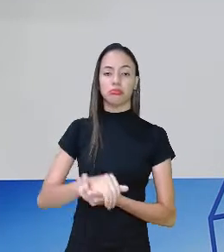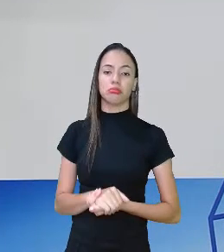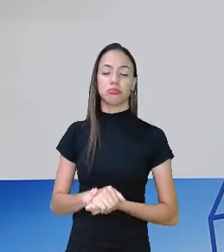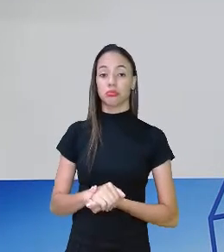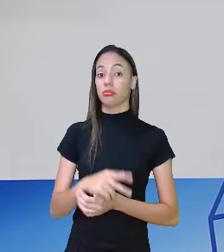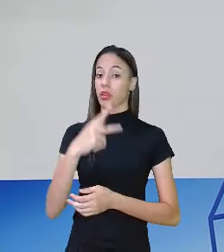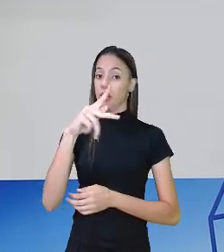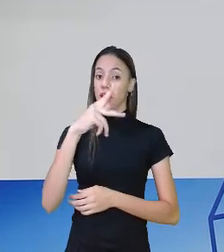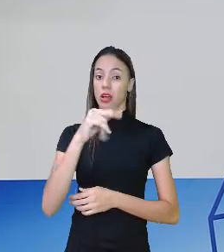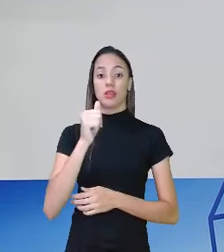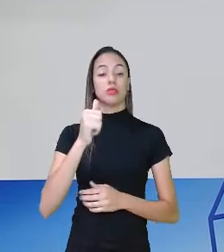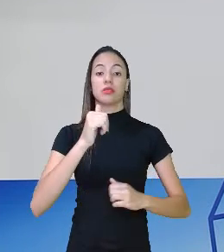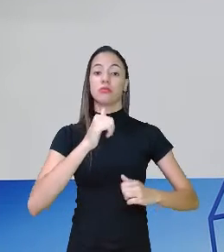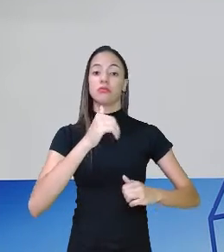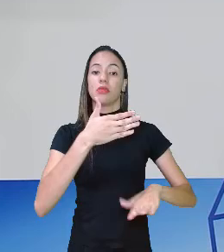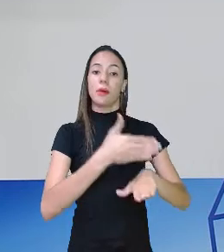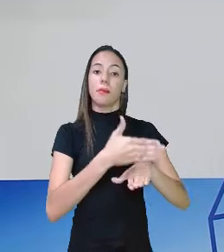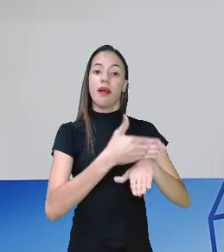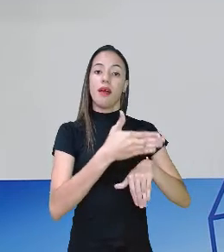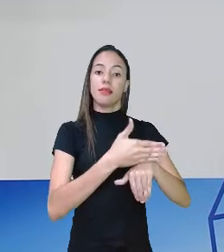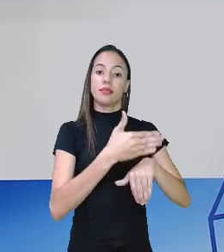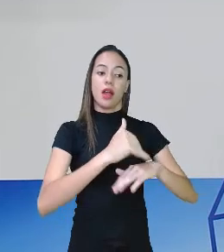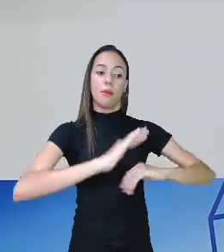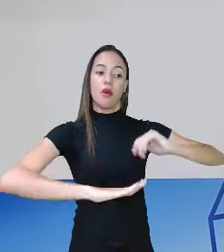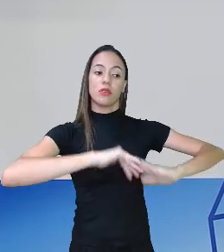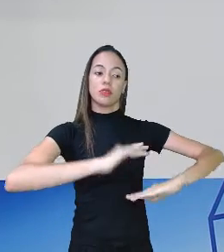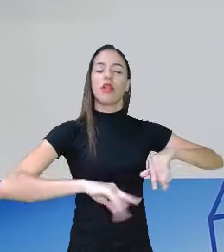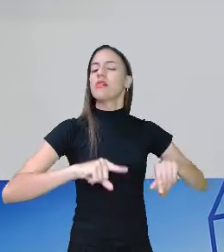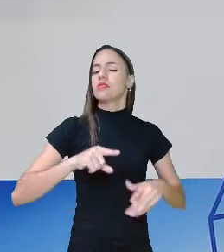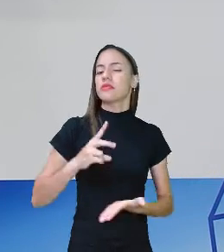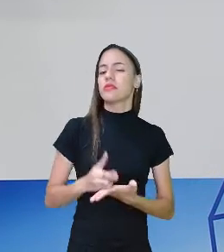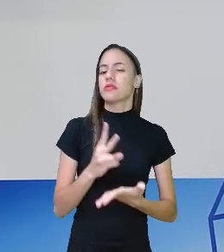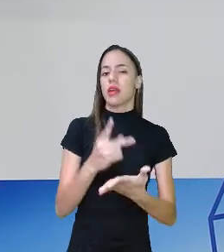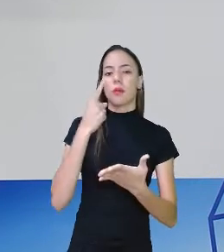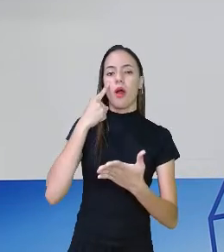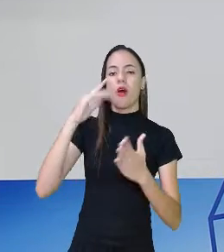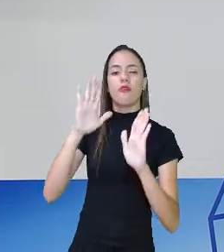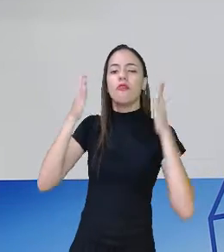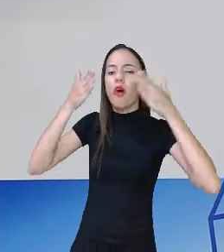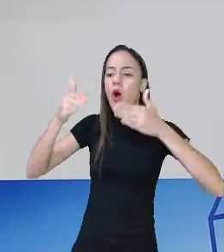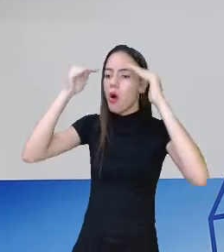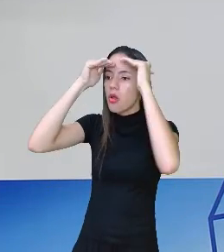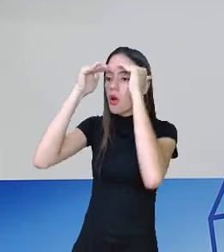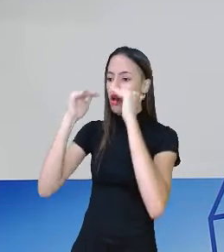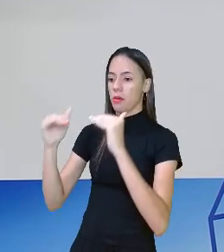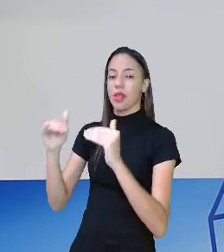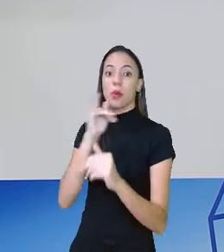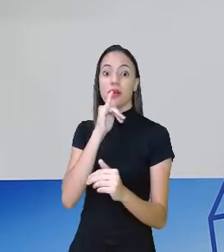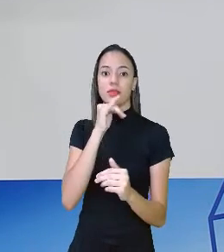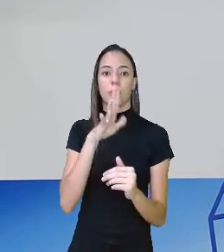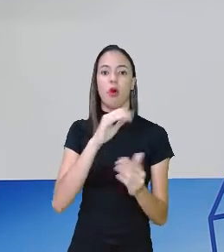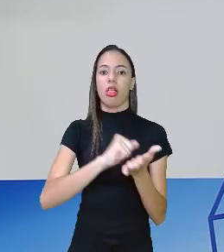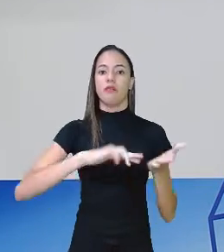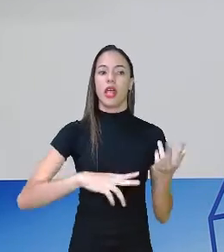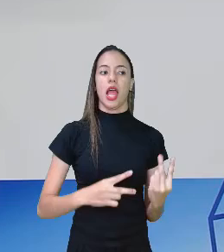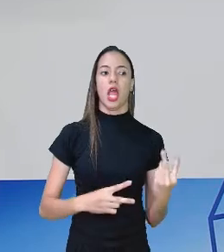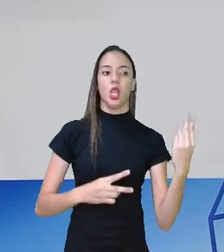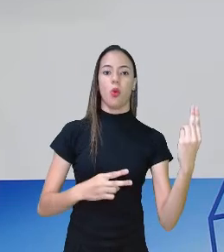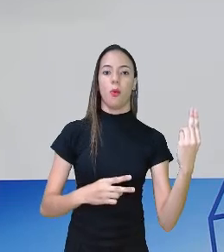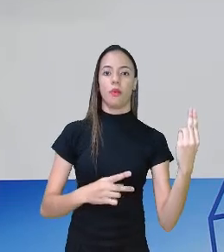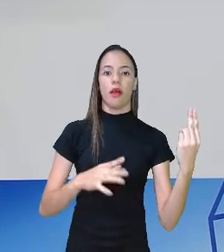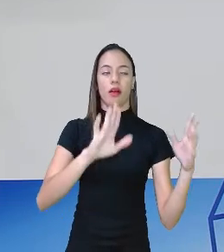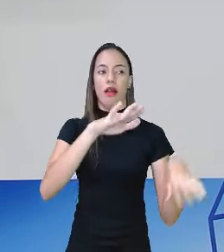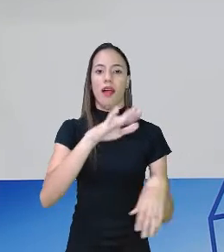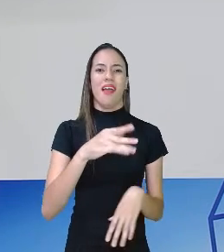sua prática seja sempre respeitosa, que quando for formar dupla, não precise falar, mas